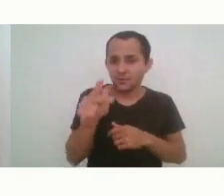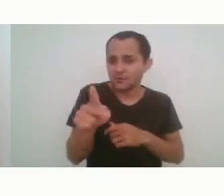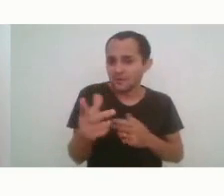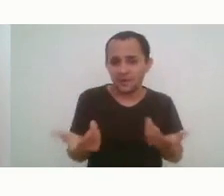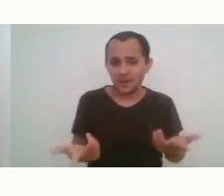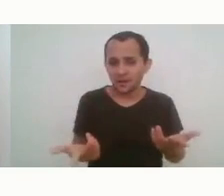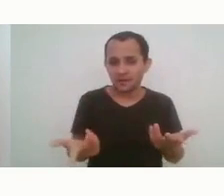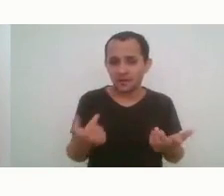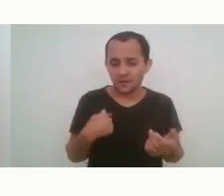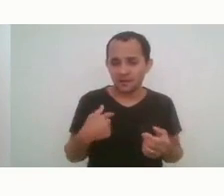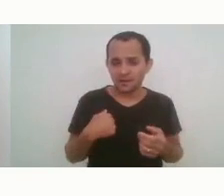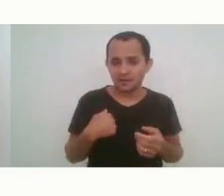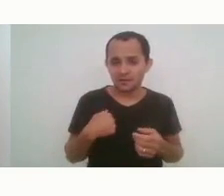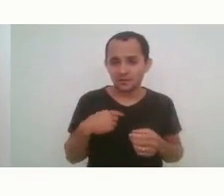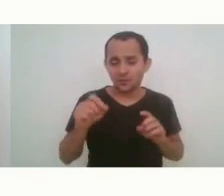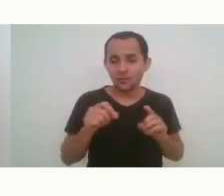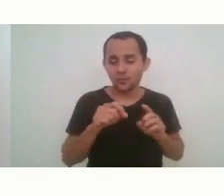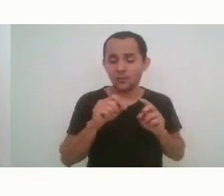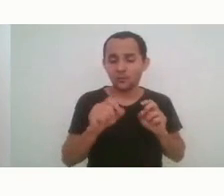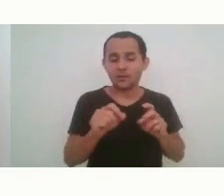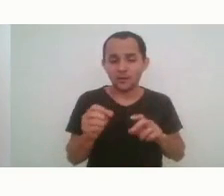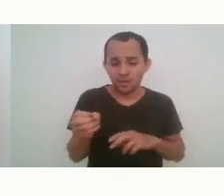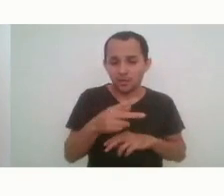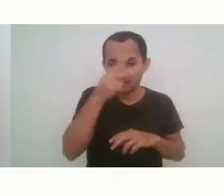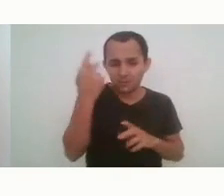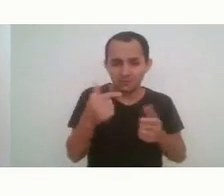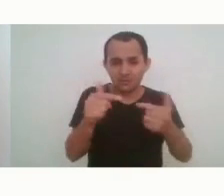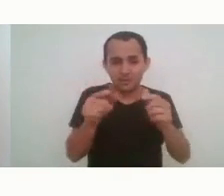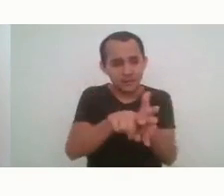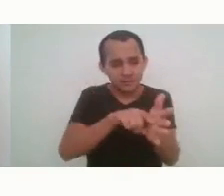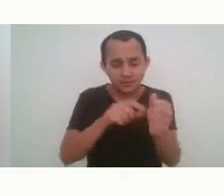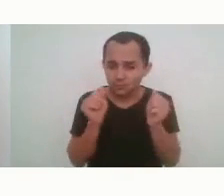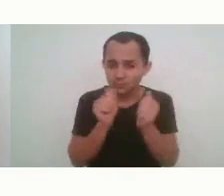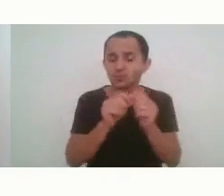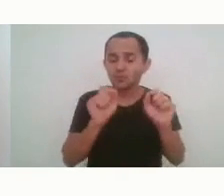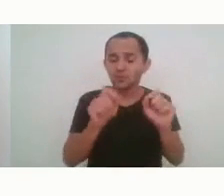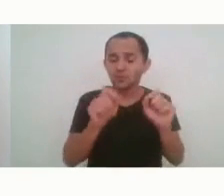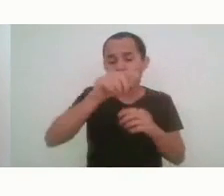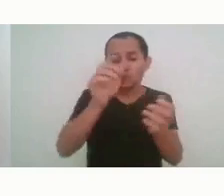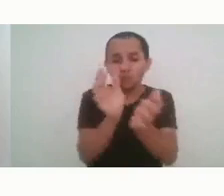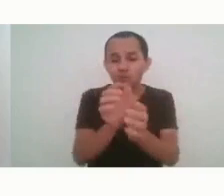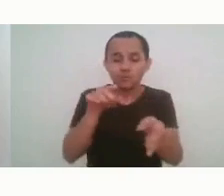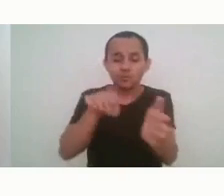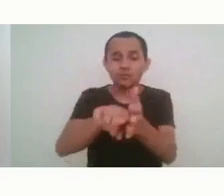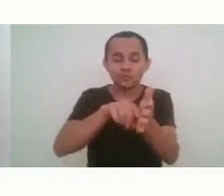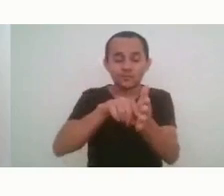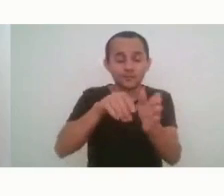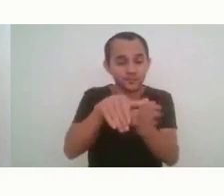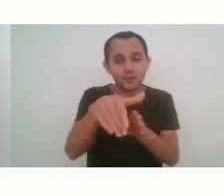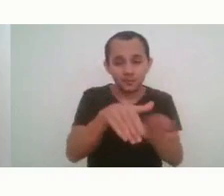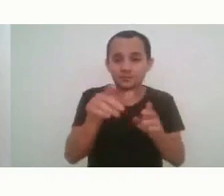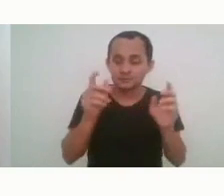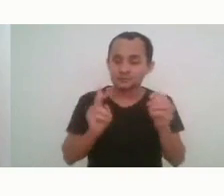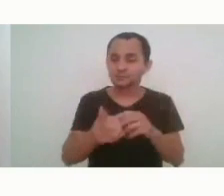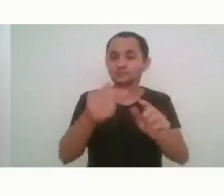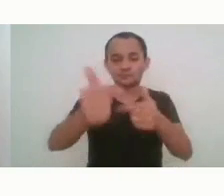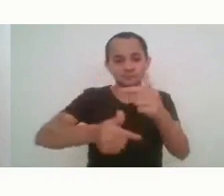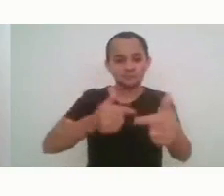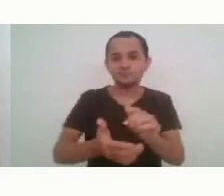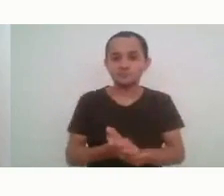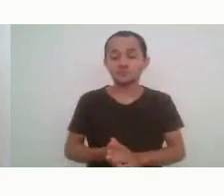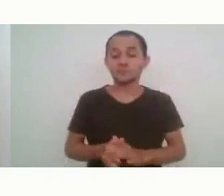que deixar a gente entrar e participar junto para que o conselho possa sobreviver e dar continuidade ao trabalho.